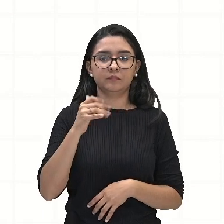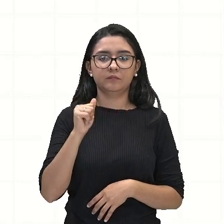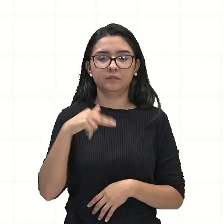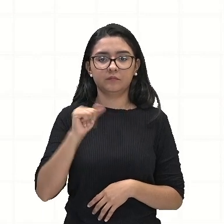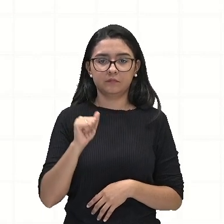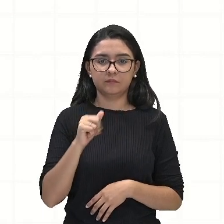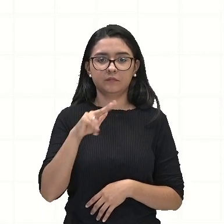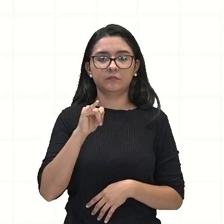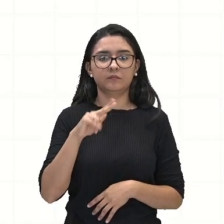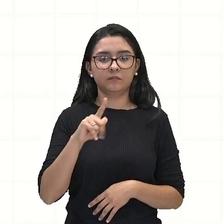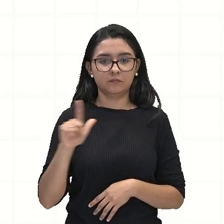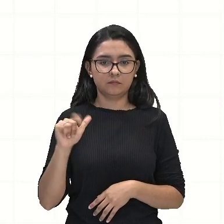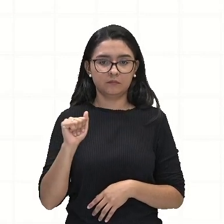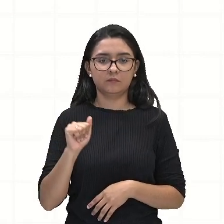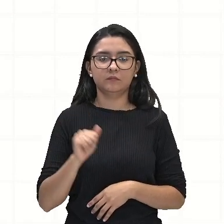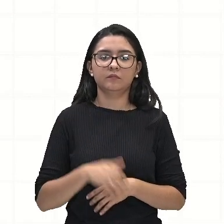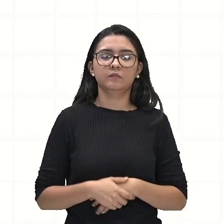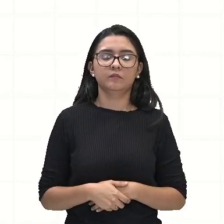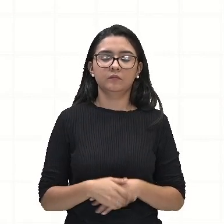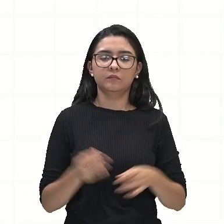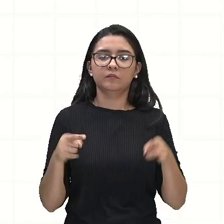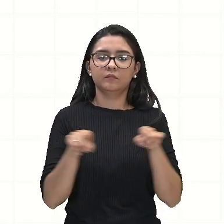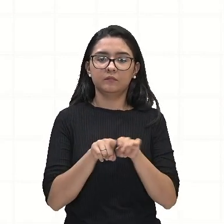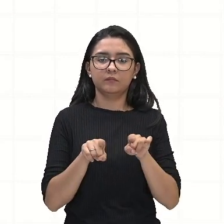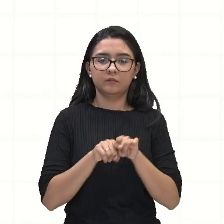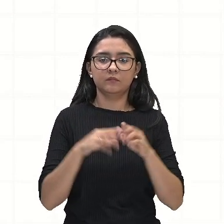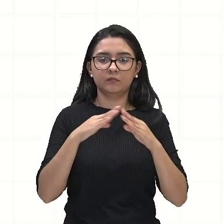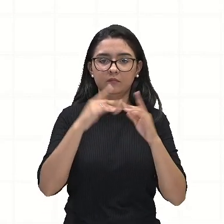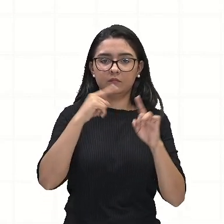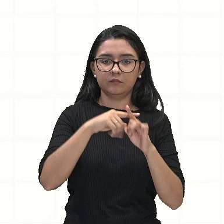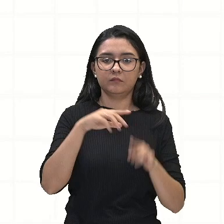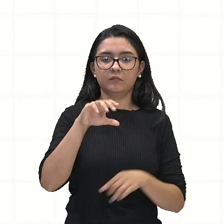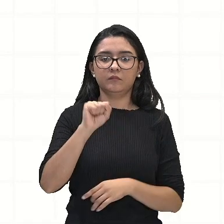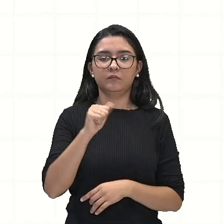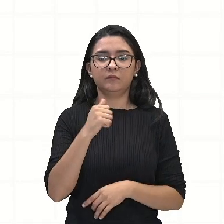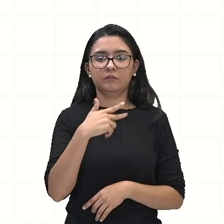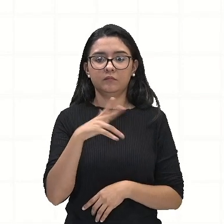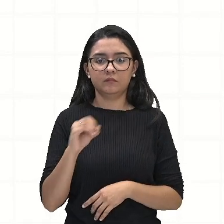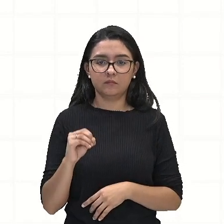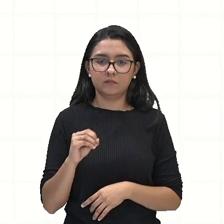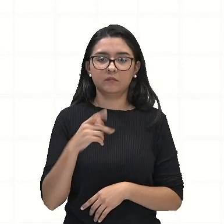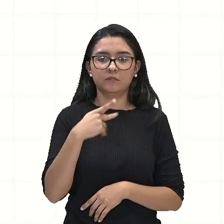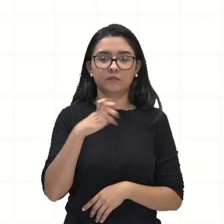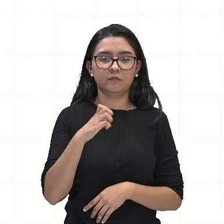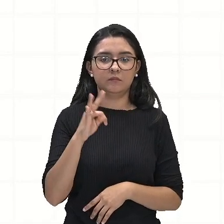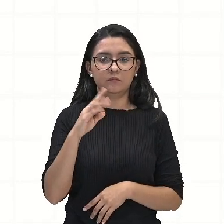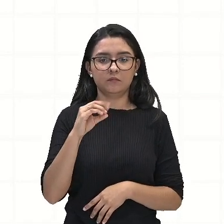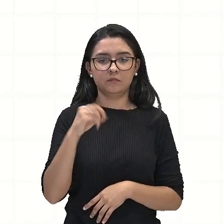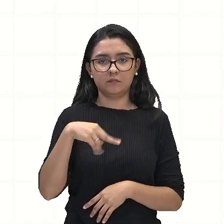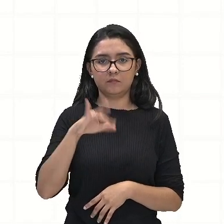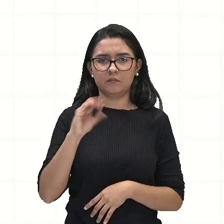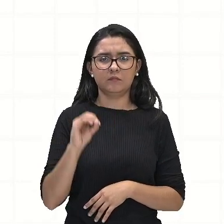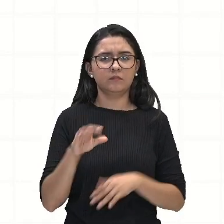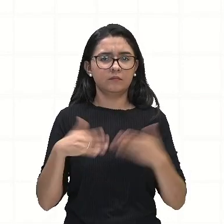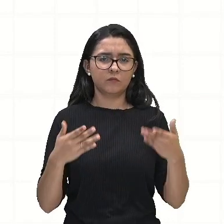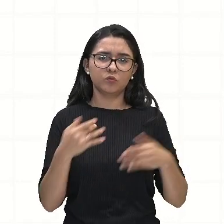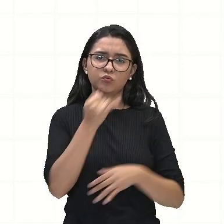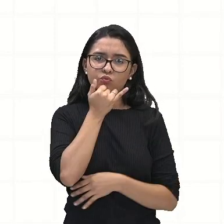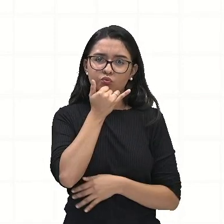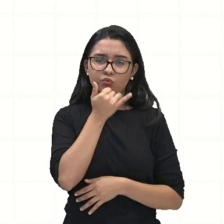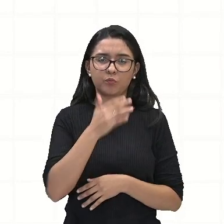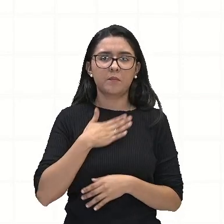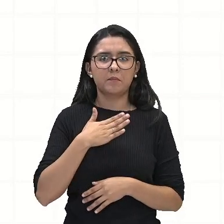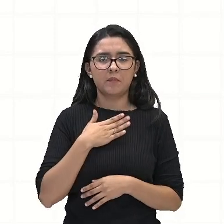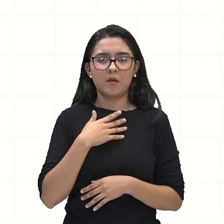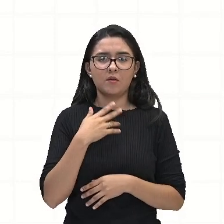Vignola, a fachada de São Petrônio em Bolonha, Villa Giulia. Queridos, não observem aí o meu italiano